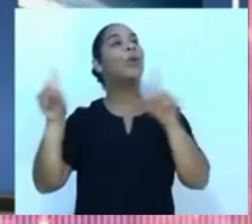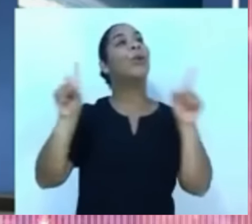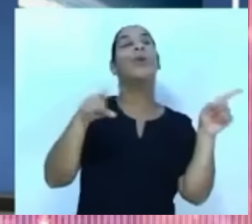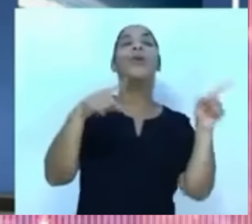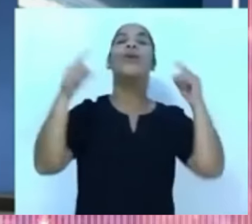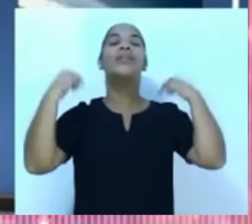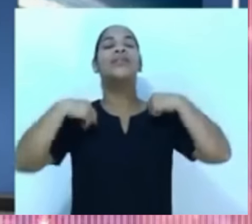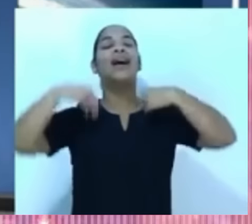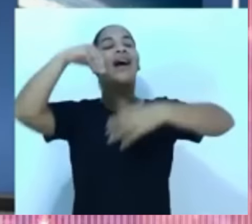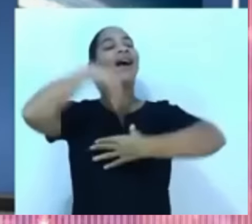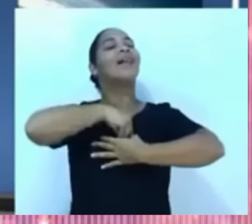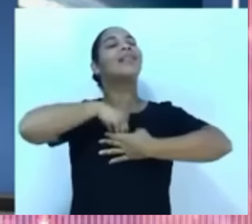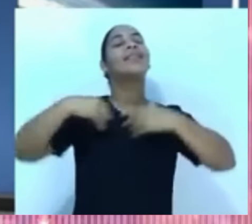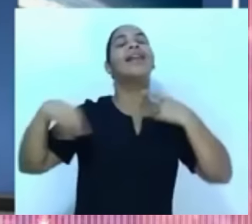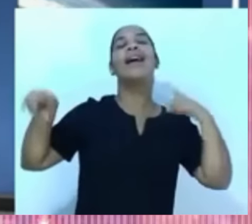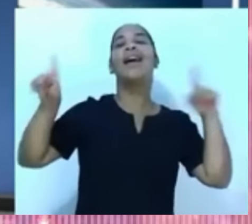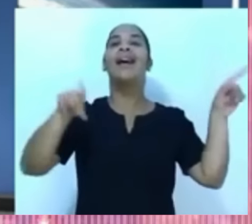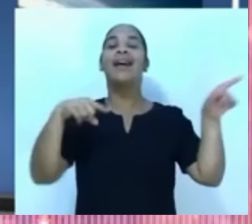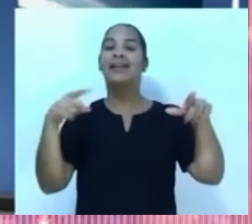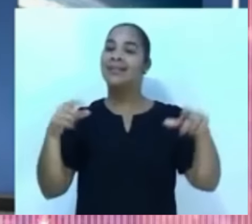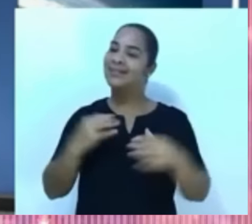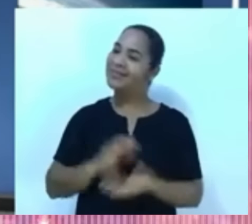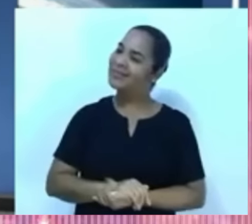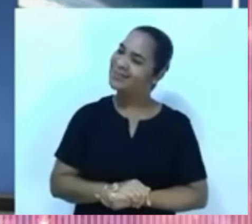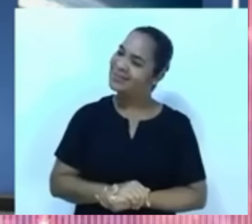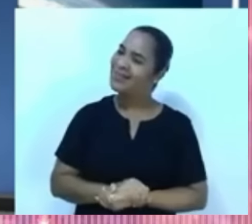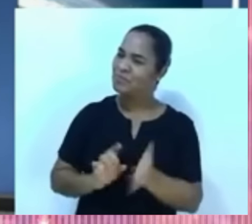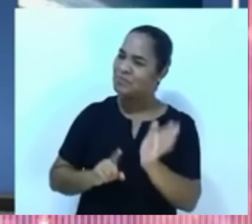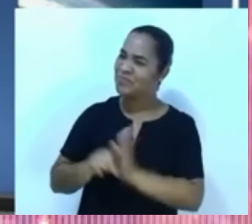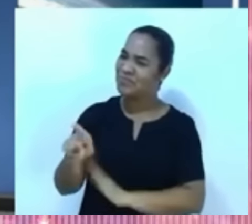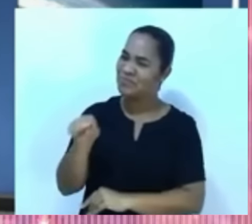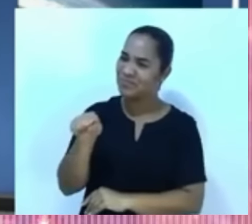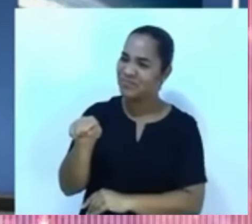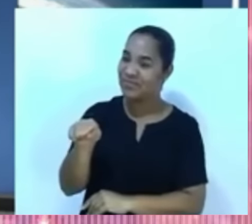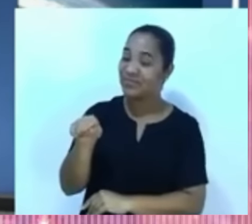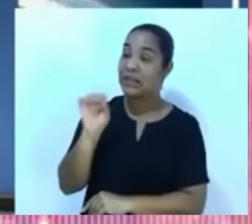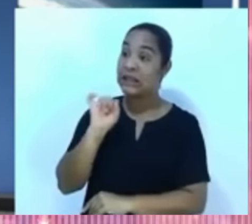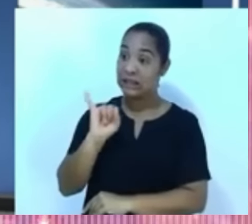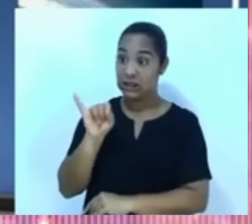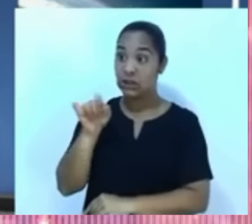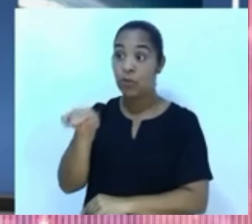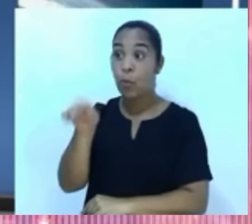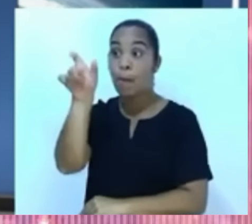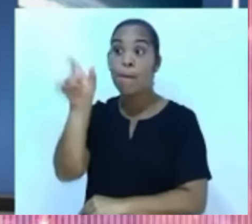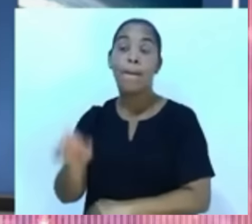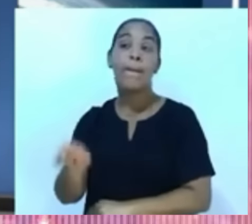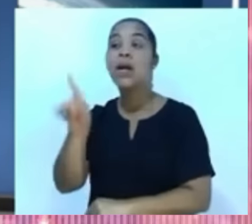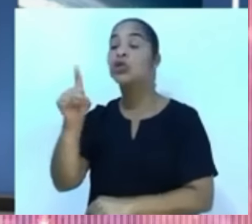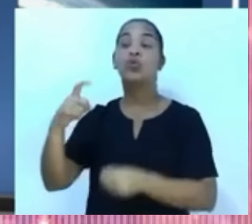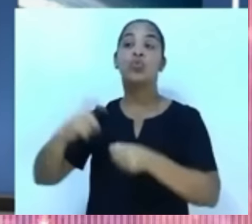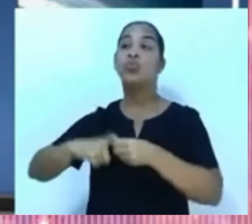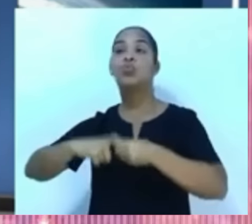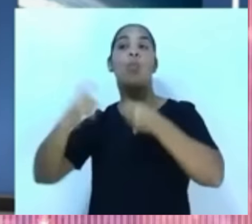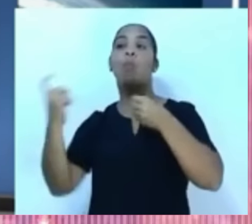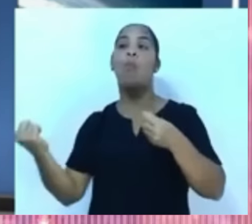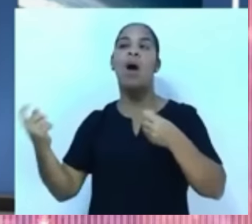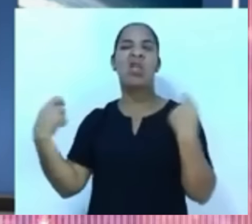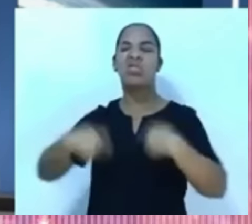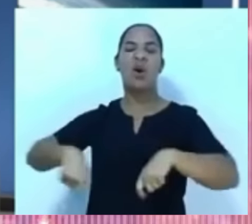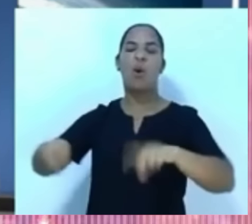eu lhe Perguntei mais e se você fosse uma pessoa independente que não necessitasse de